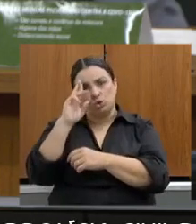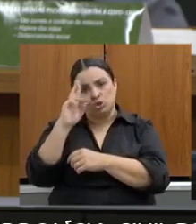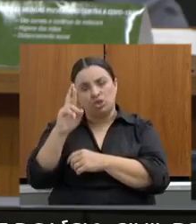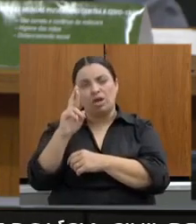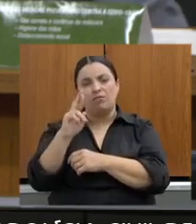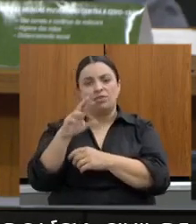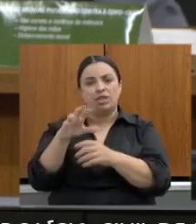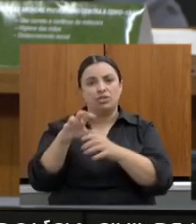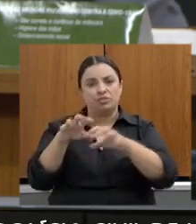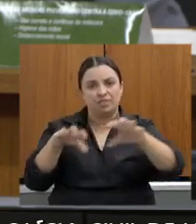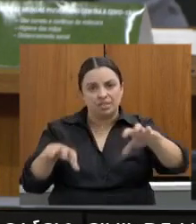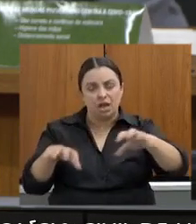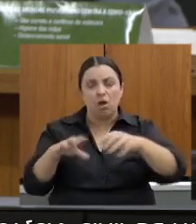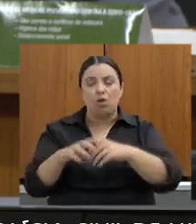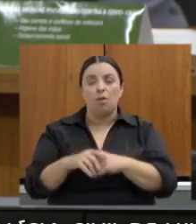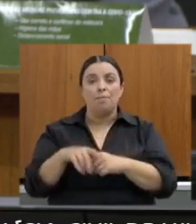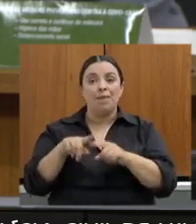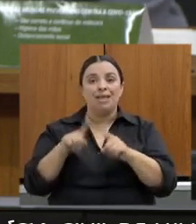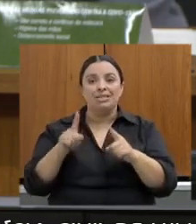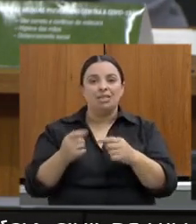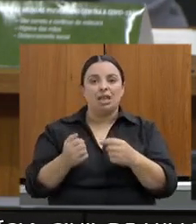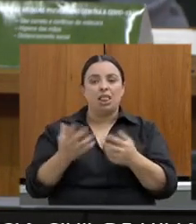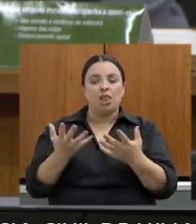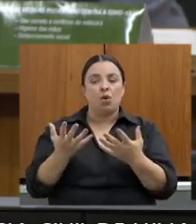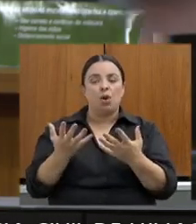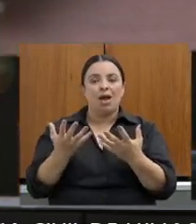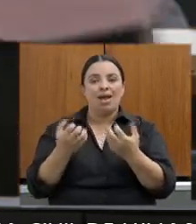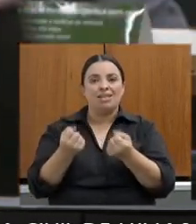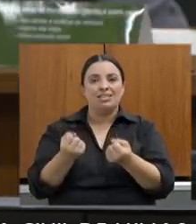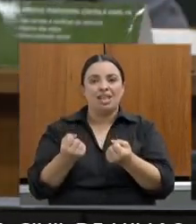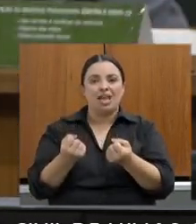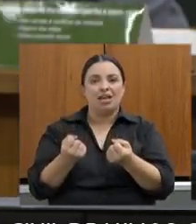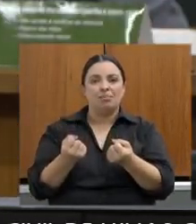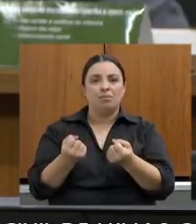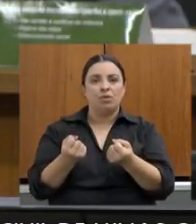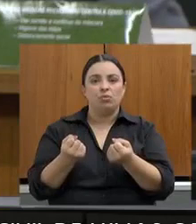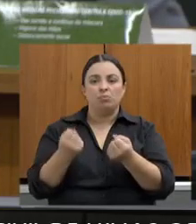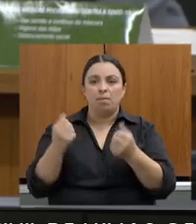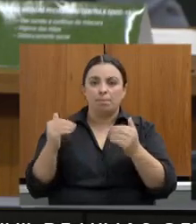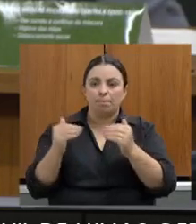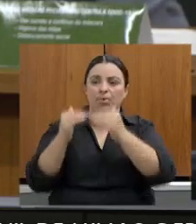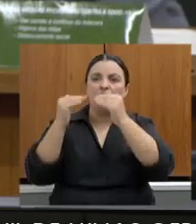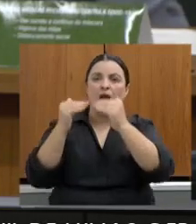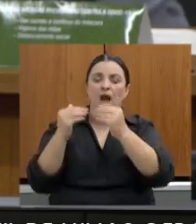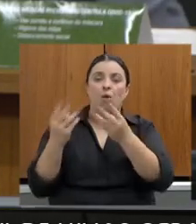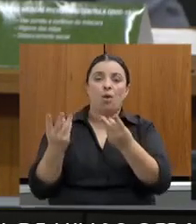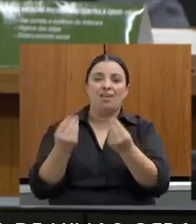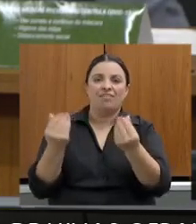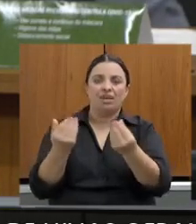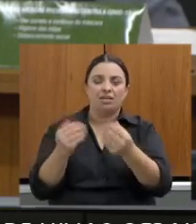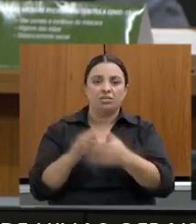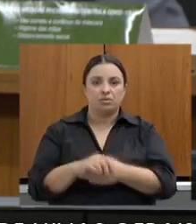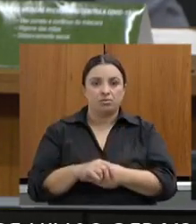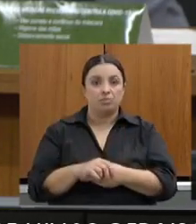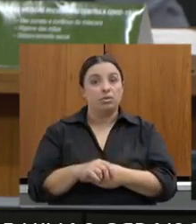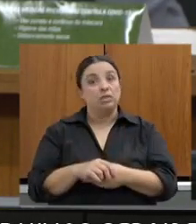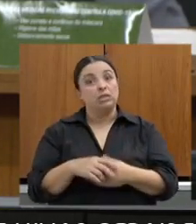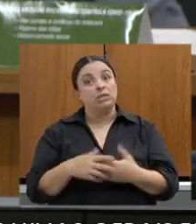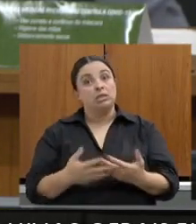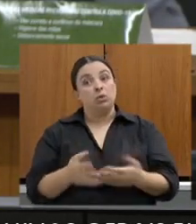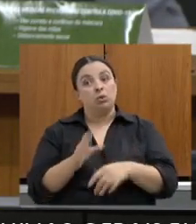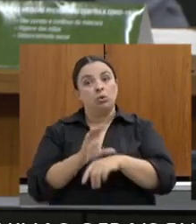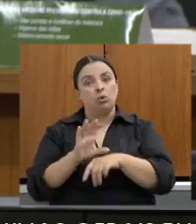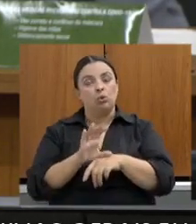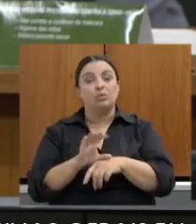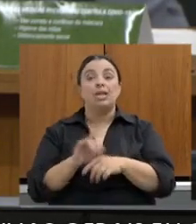recebe a devida qualificação para a gestão então nós fizemos um curso focado na gestão